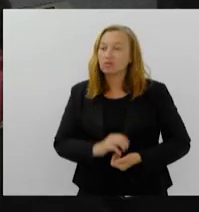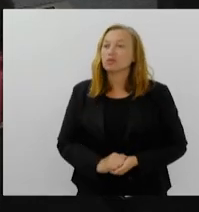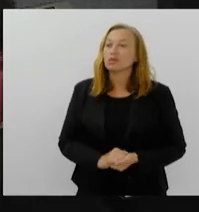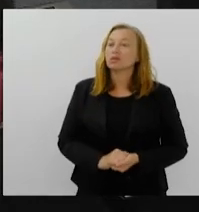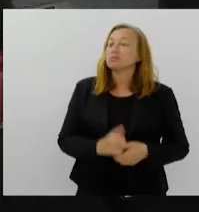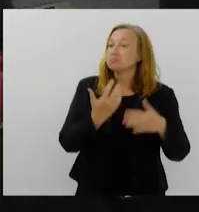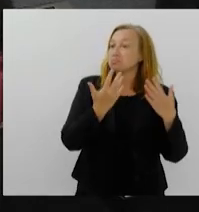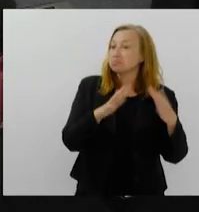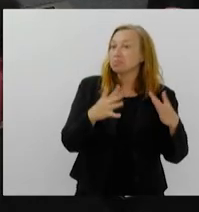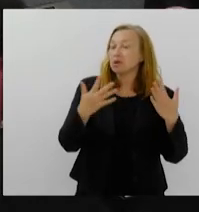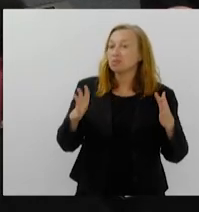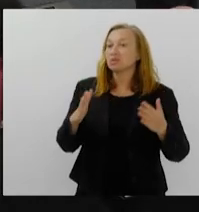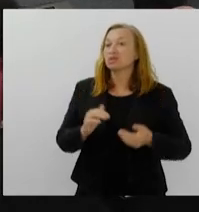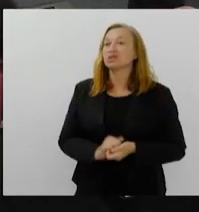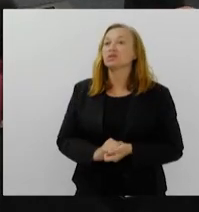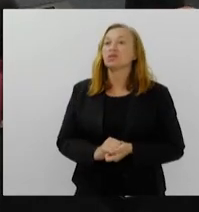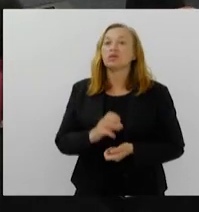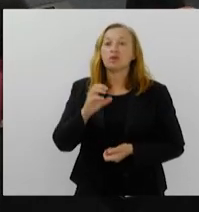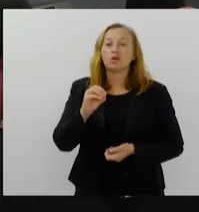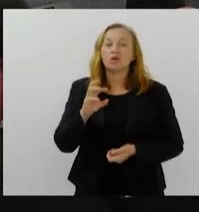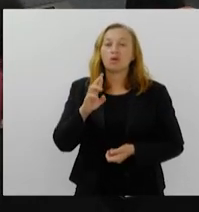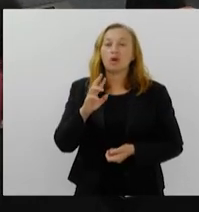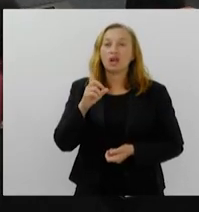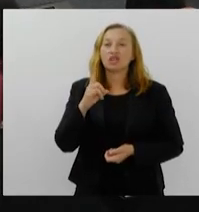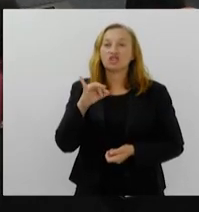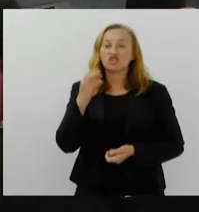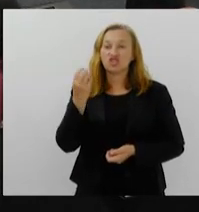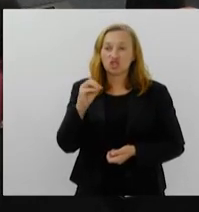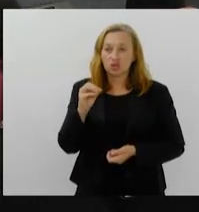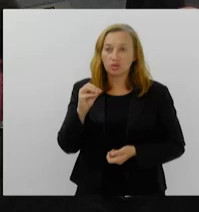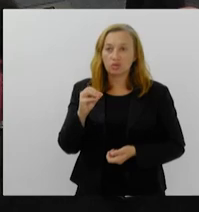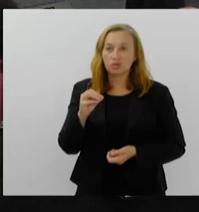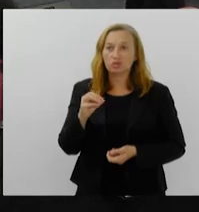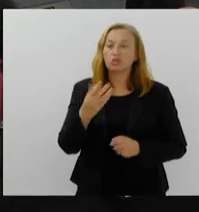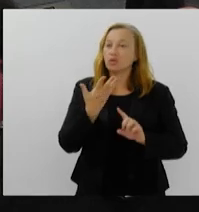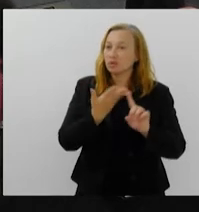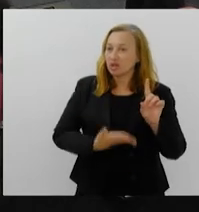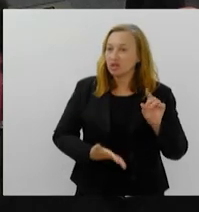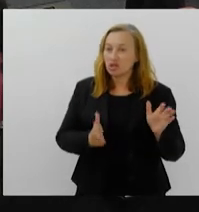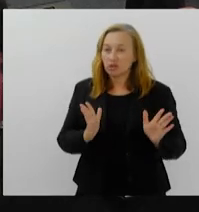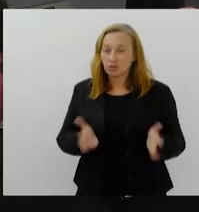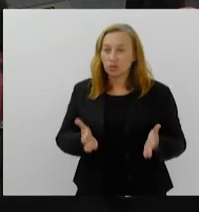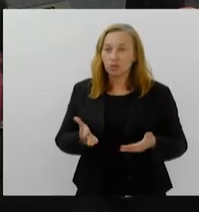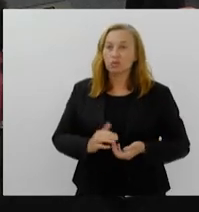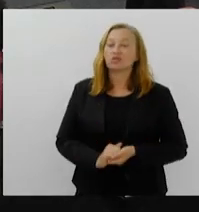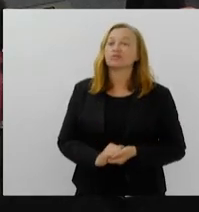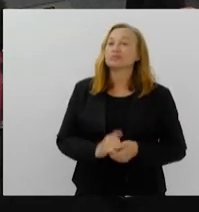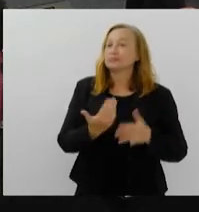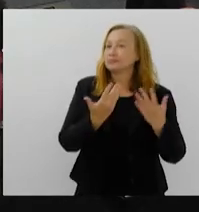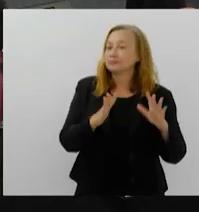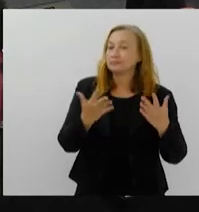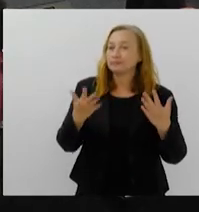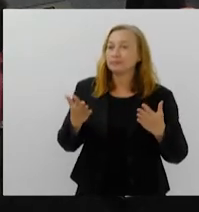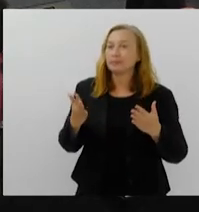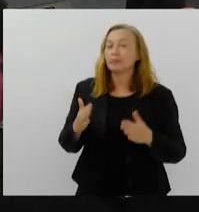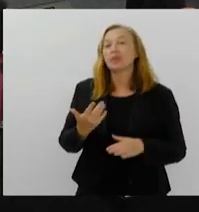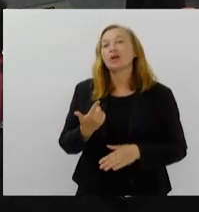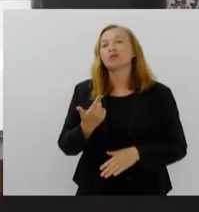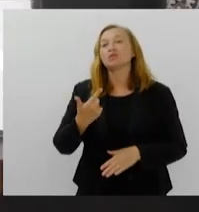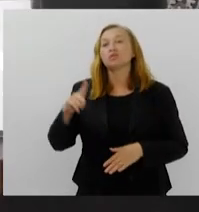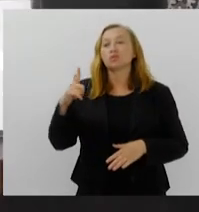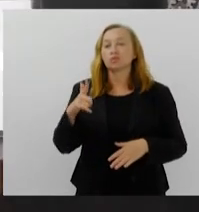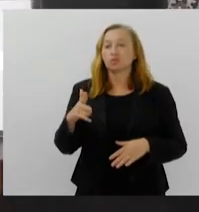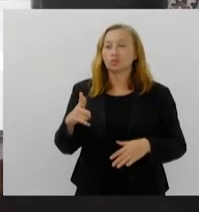Meus cumprimentos ao senhor Orlandino dos Santos, o nosso agraciado. Meus cumprimentos às demais